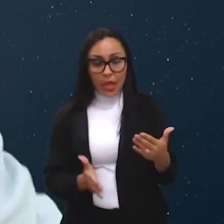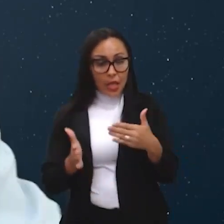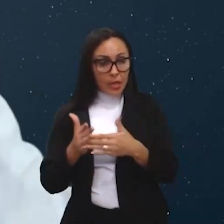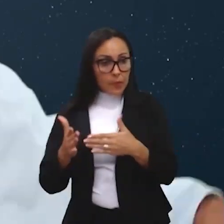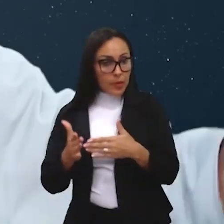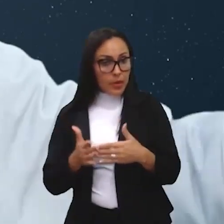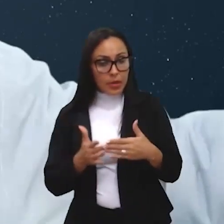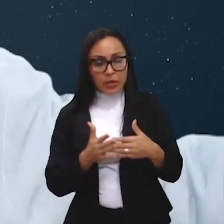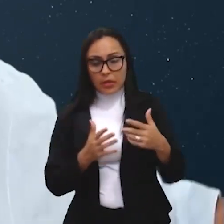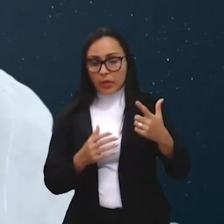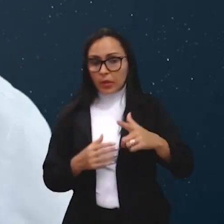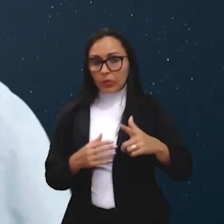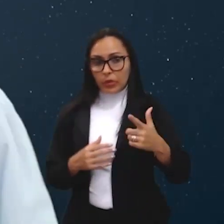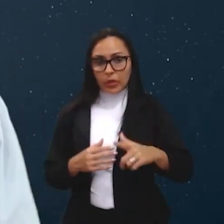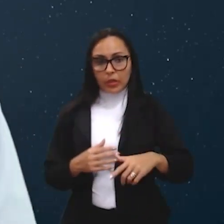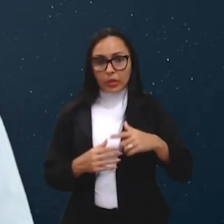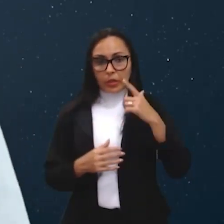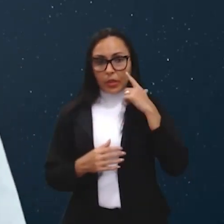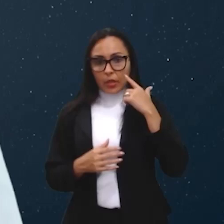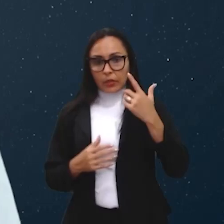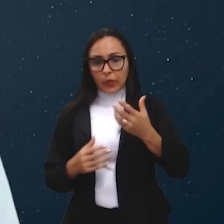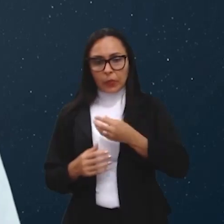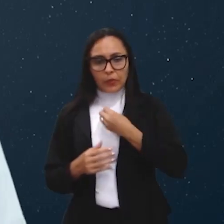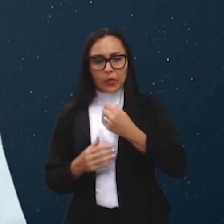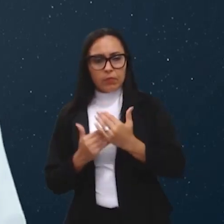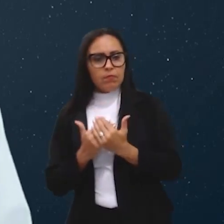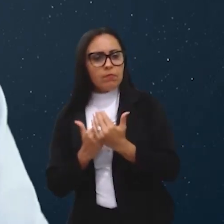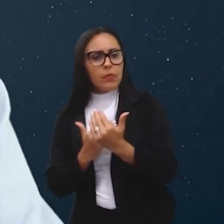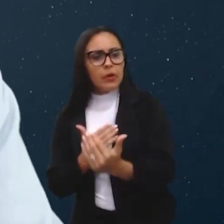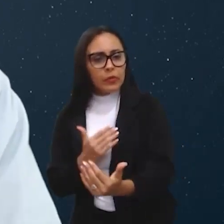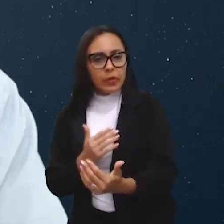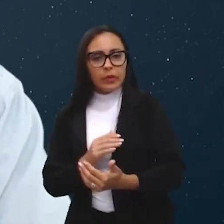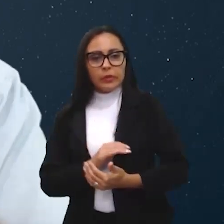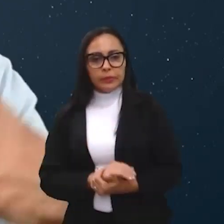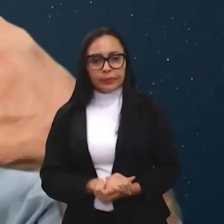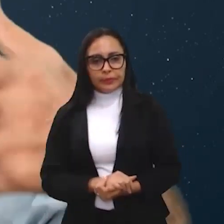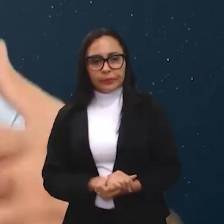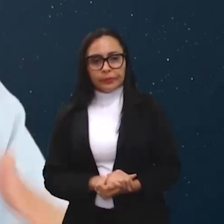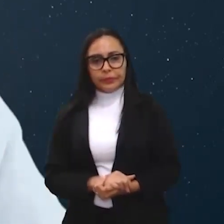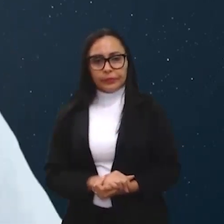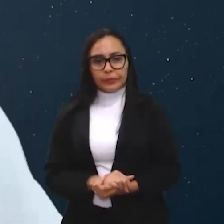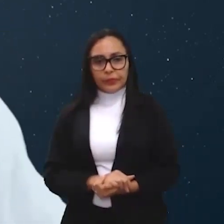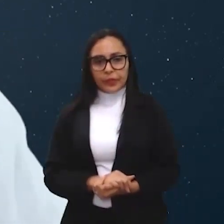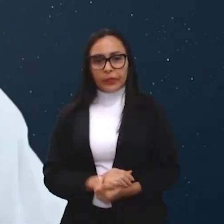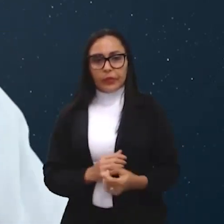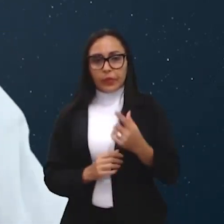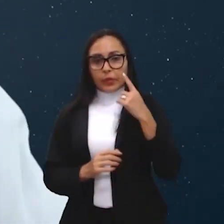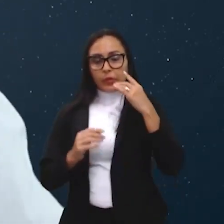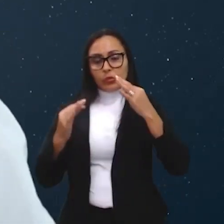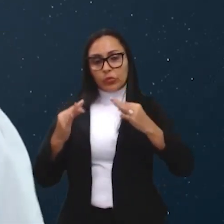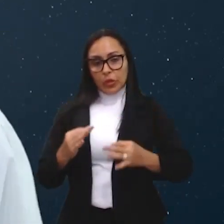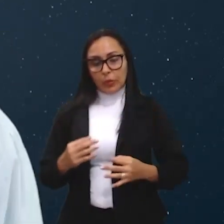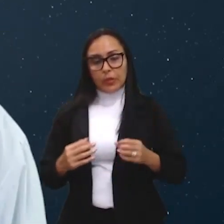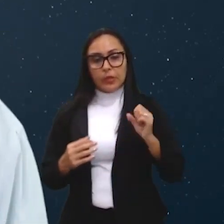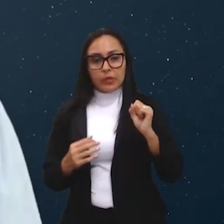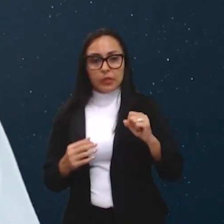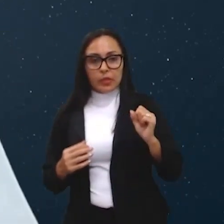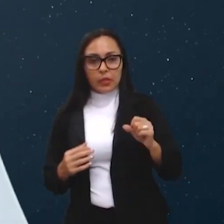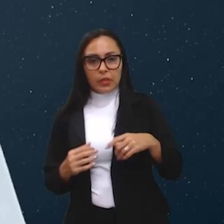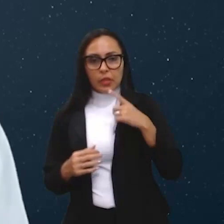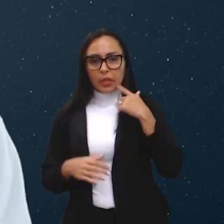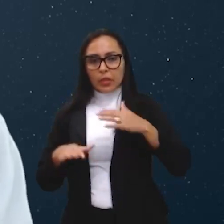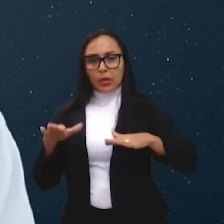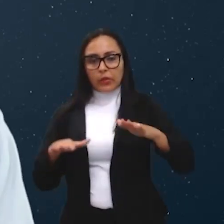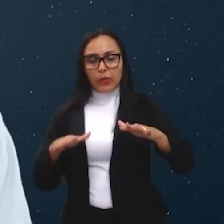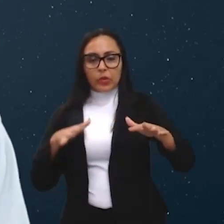jovem empurra a vida para frente, né? E aí o futurismo vem justamente ser talvez o